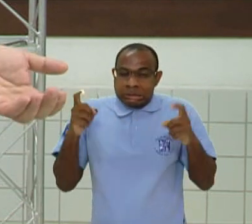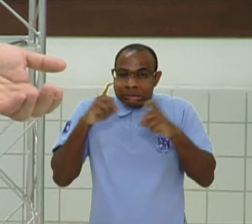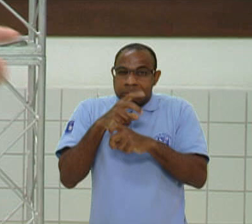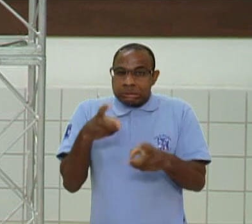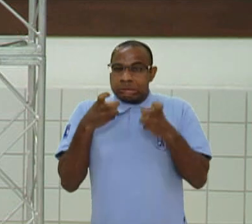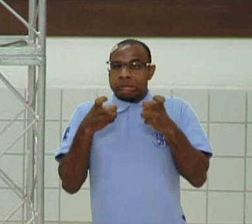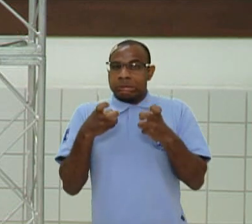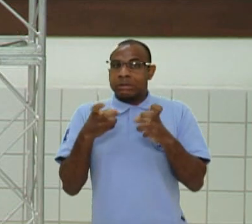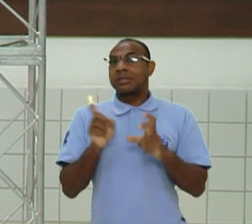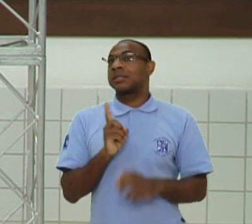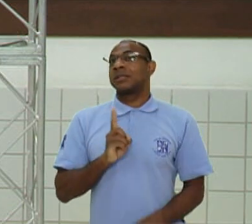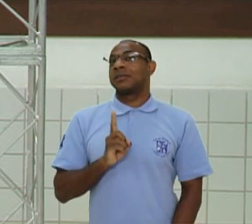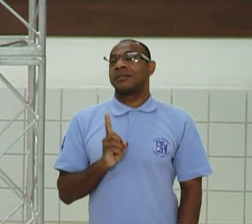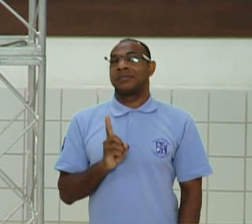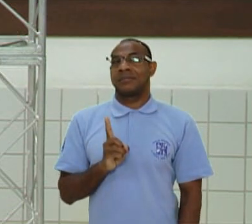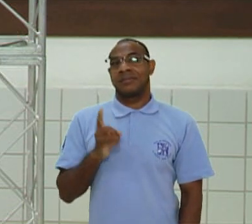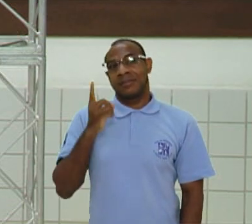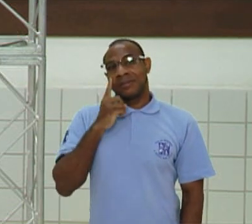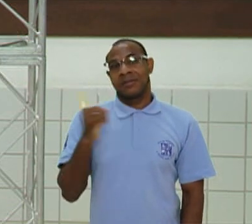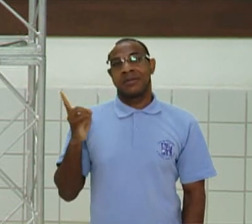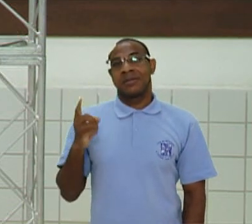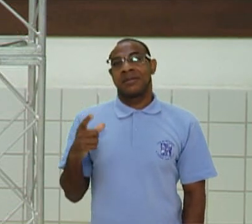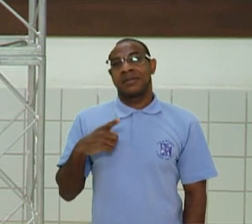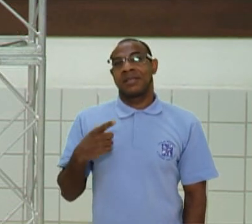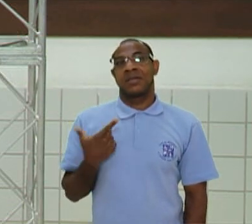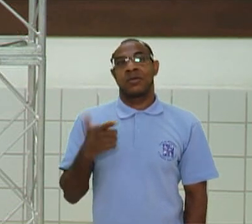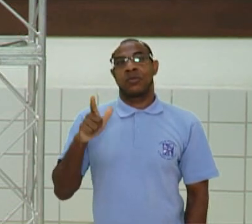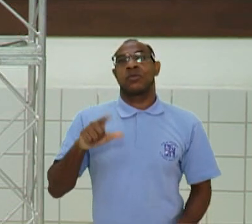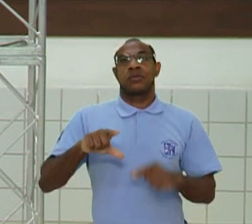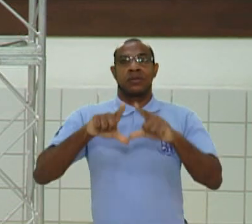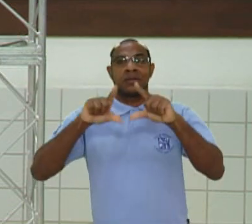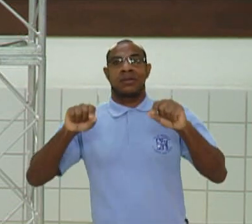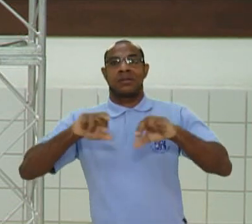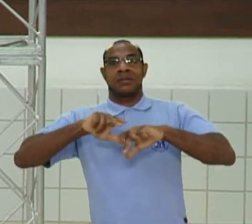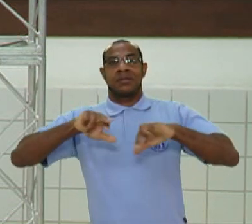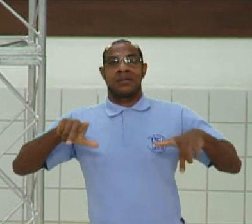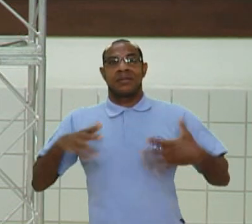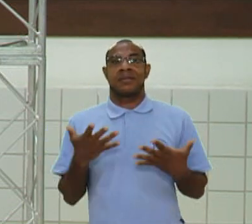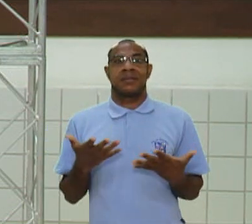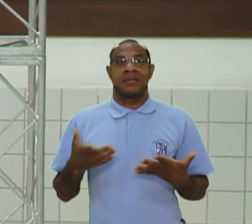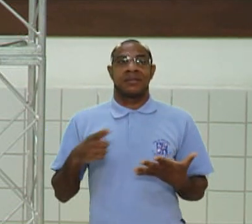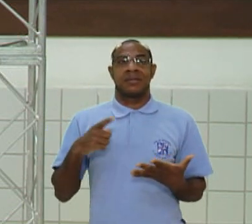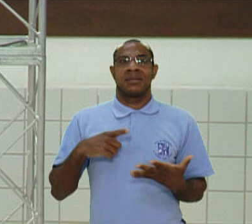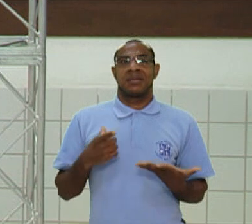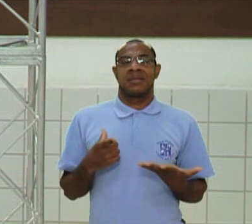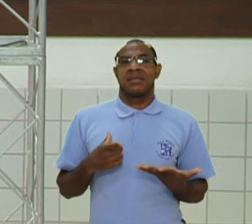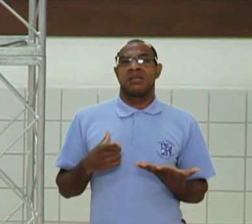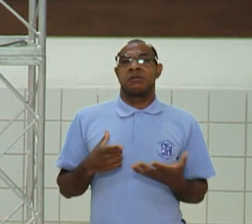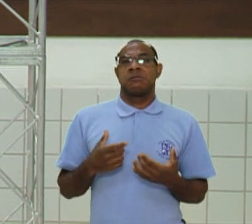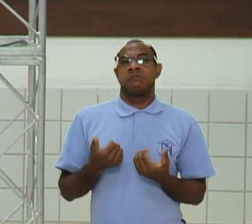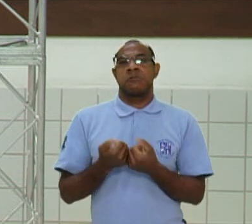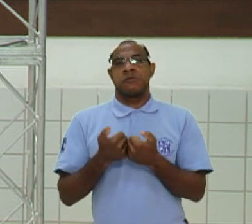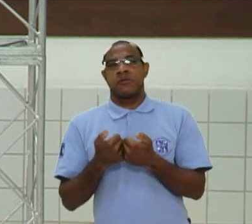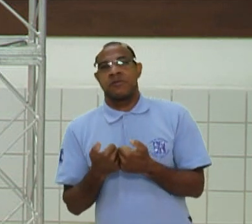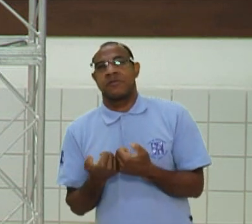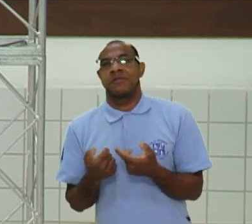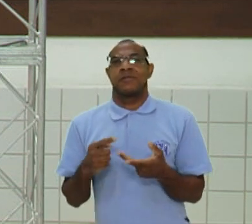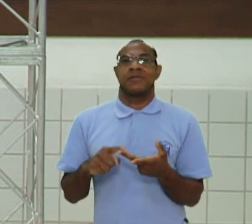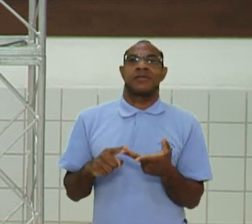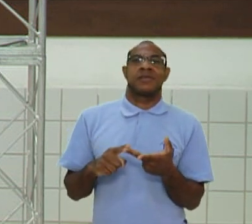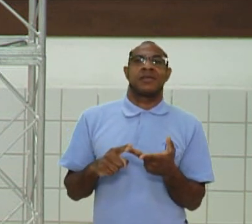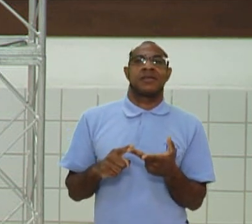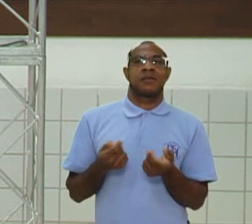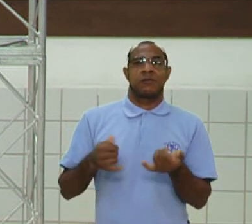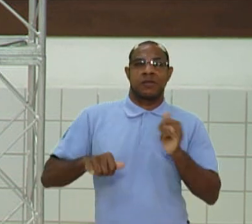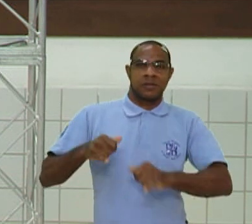por causa do número complexo. Vejam lá outras fórmulas. Professor, tem fórmulas monstruosas em física, em química, em matemática. Não